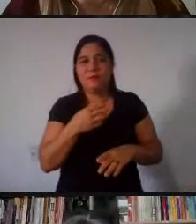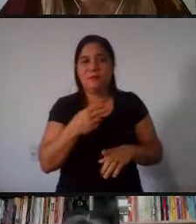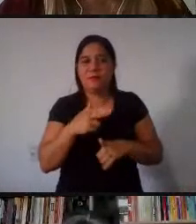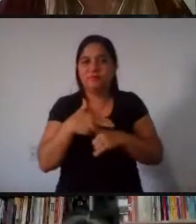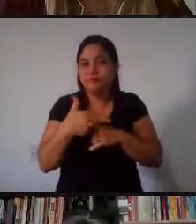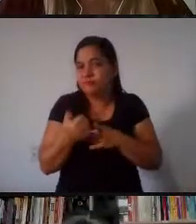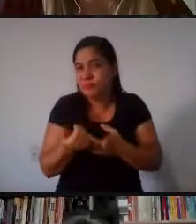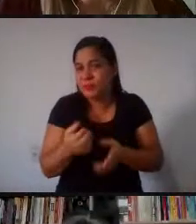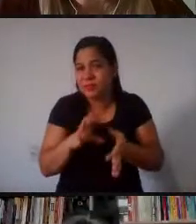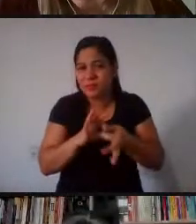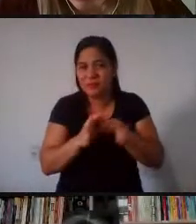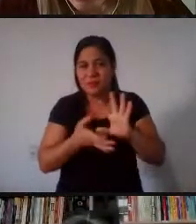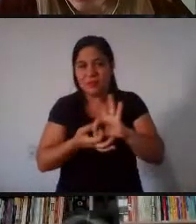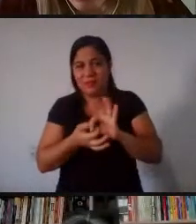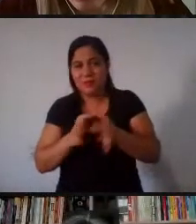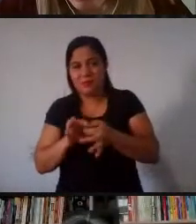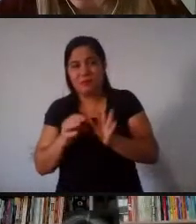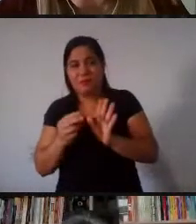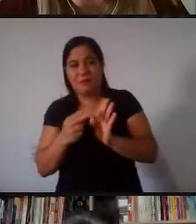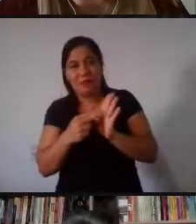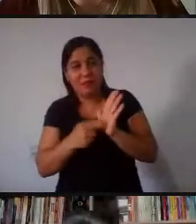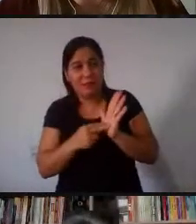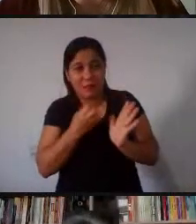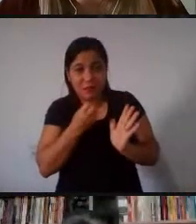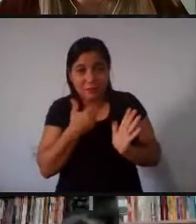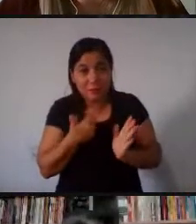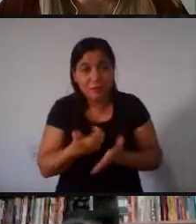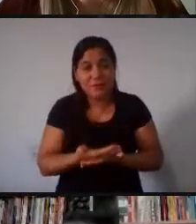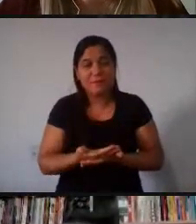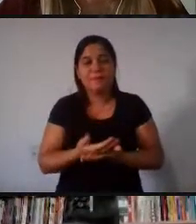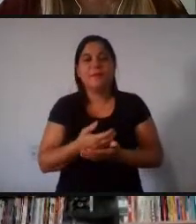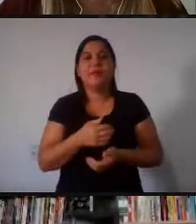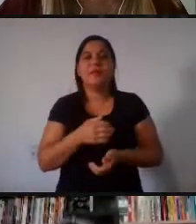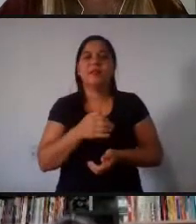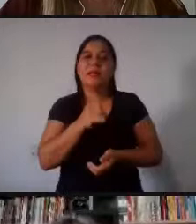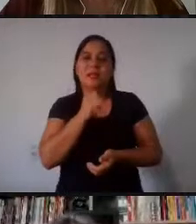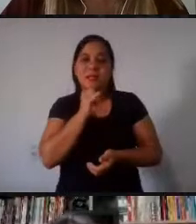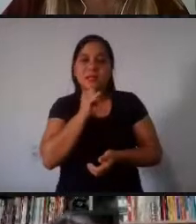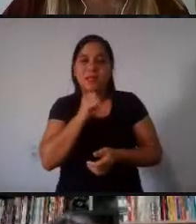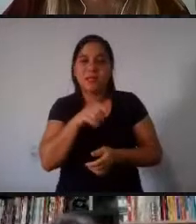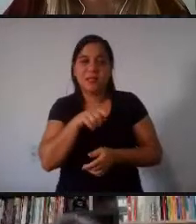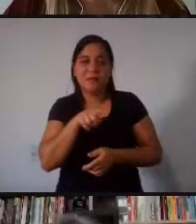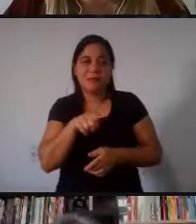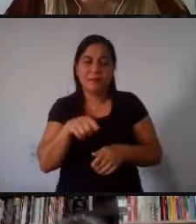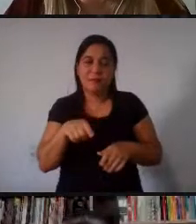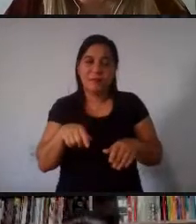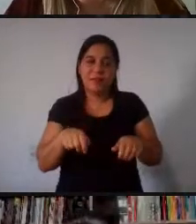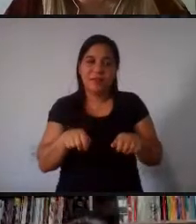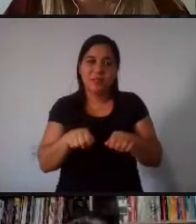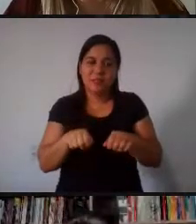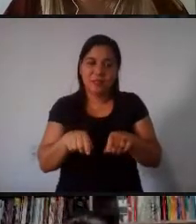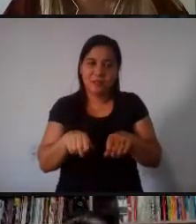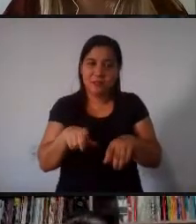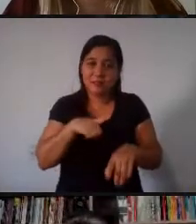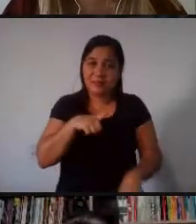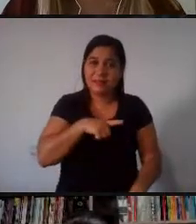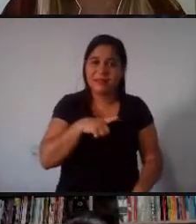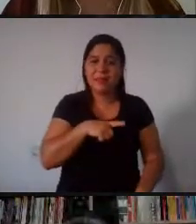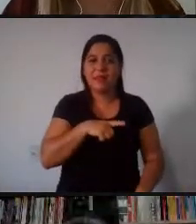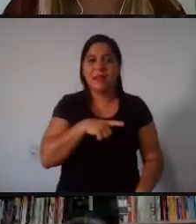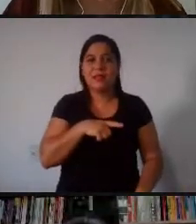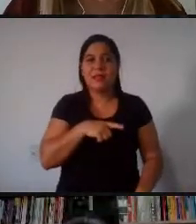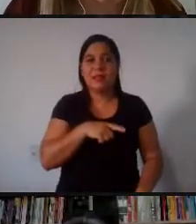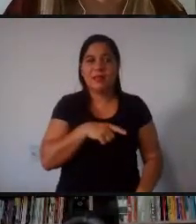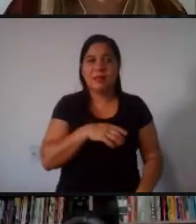treinar bastante. E também, se você, por exemplo, tiver algum polo olímpico de treinamento intensivo na